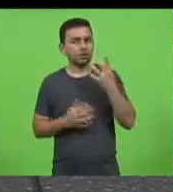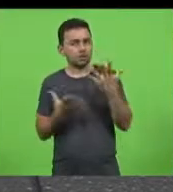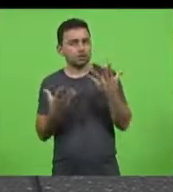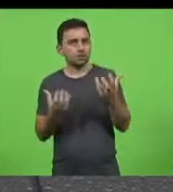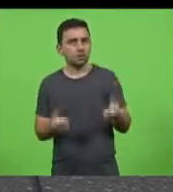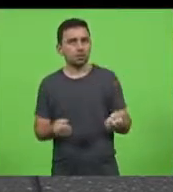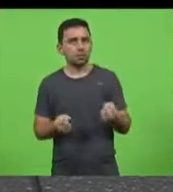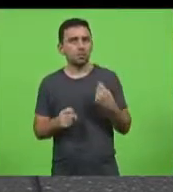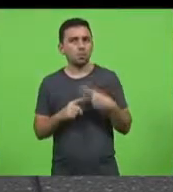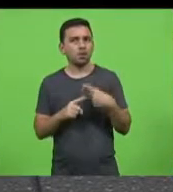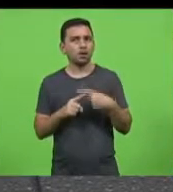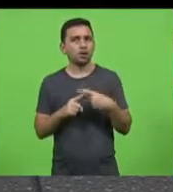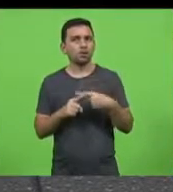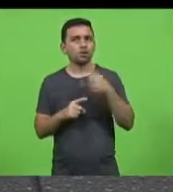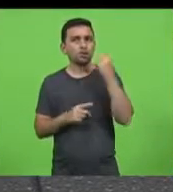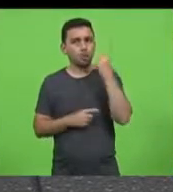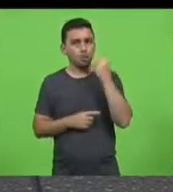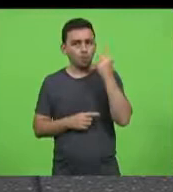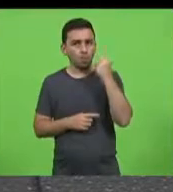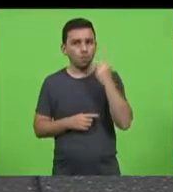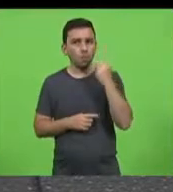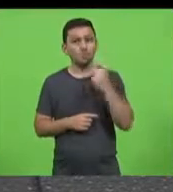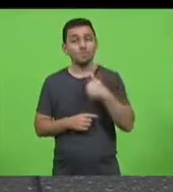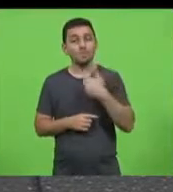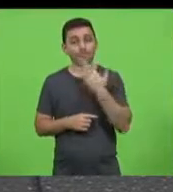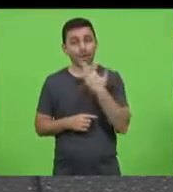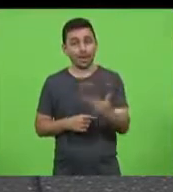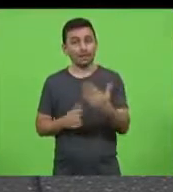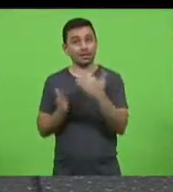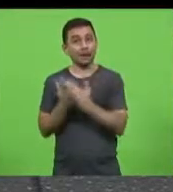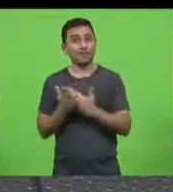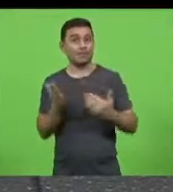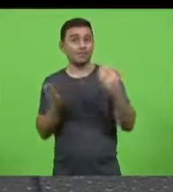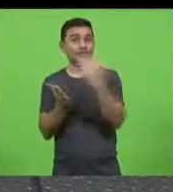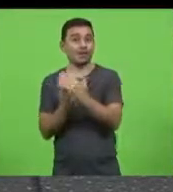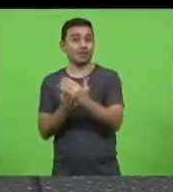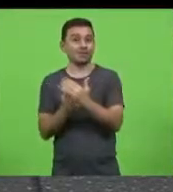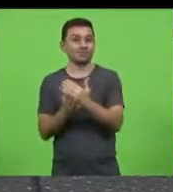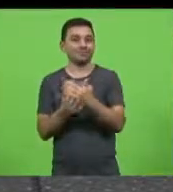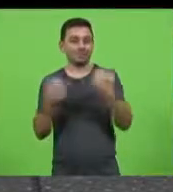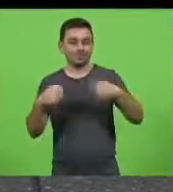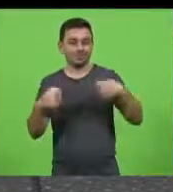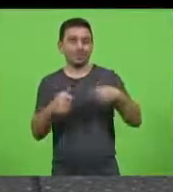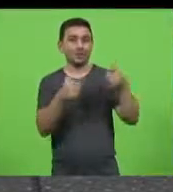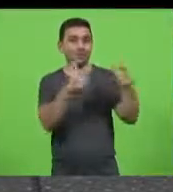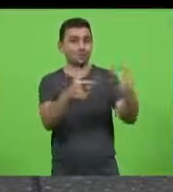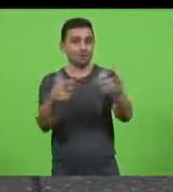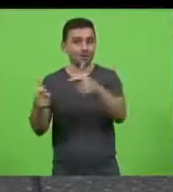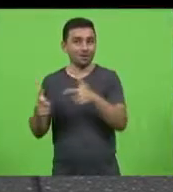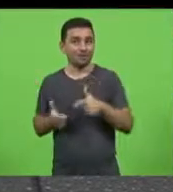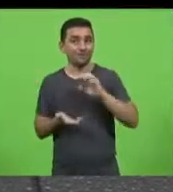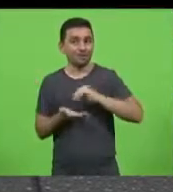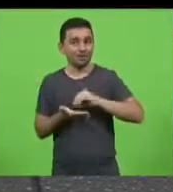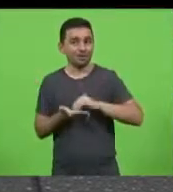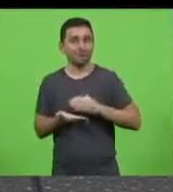porque geralmente nós pedimos para aumentar o efetivo em determinado município.